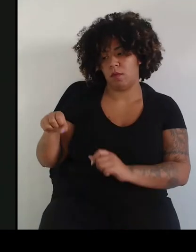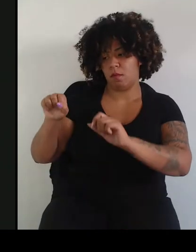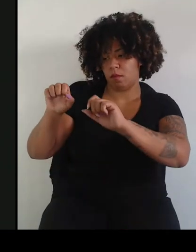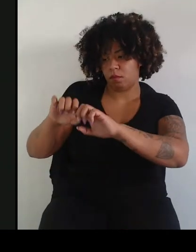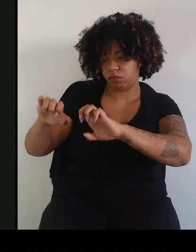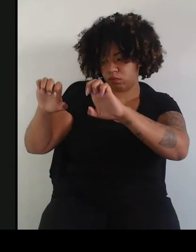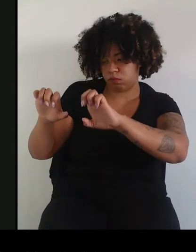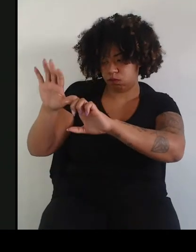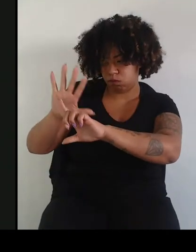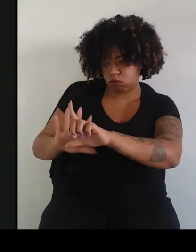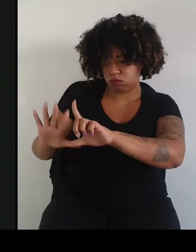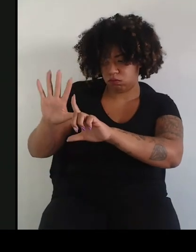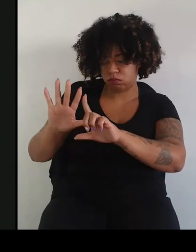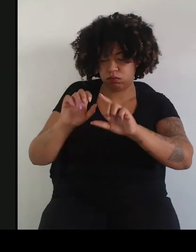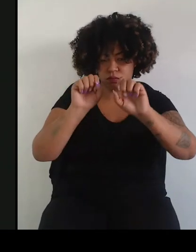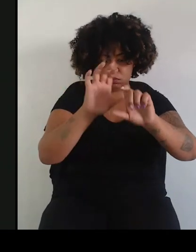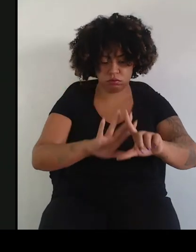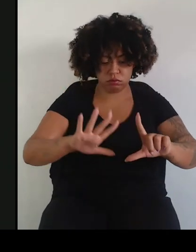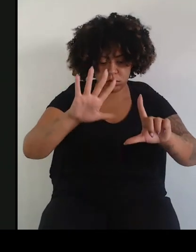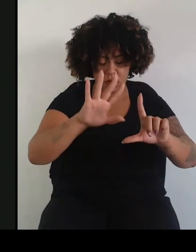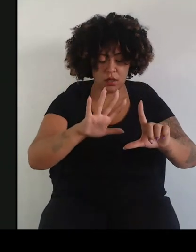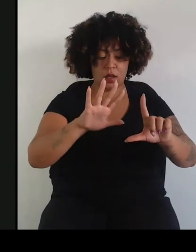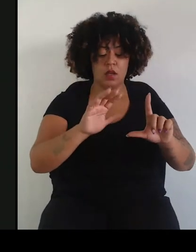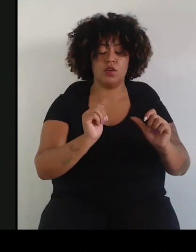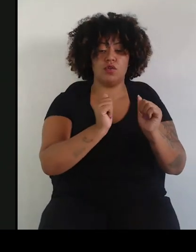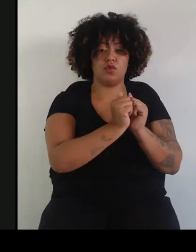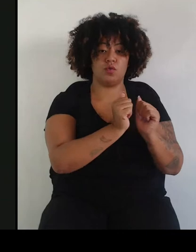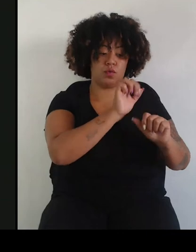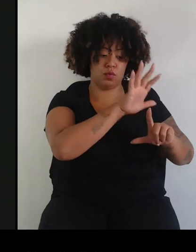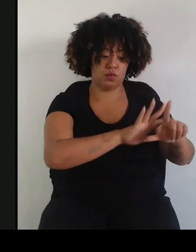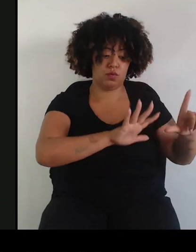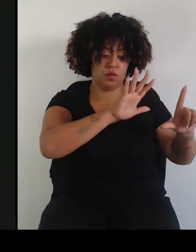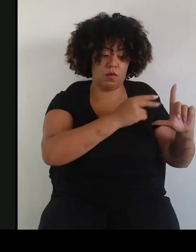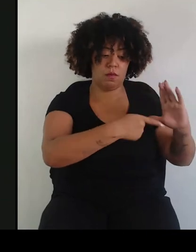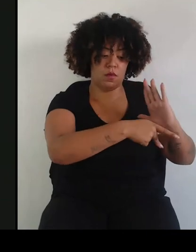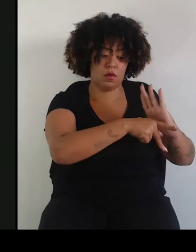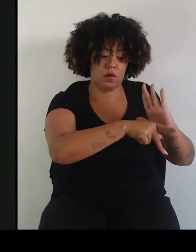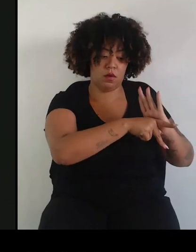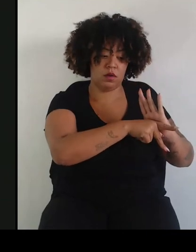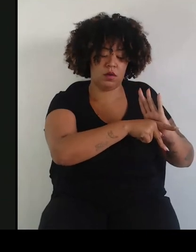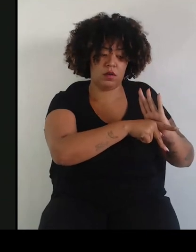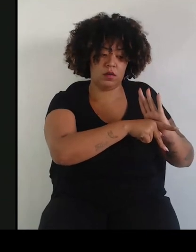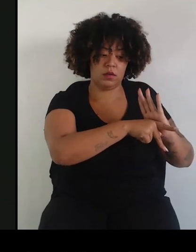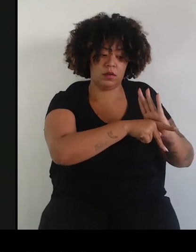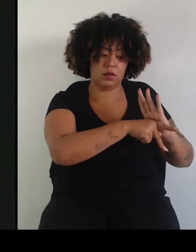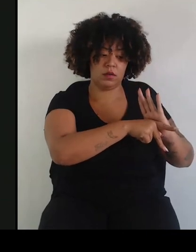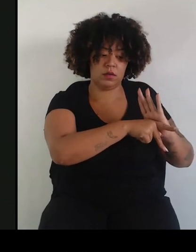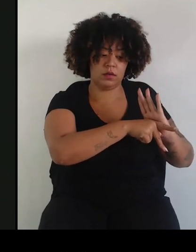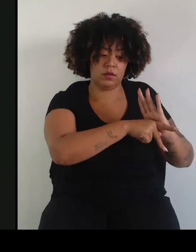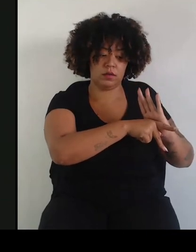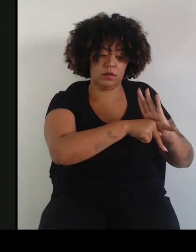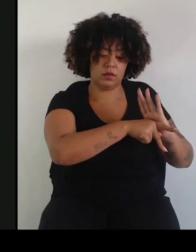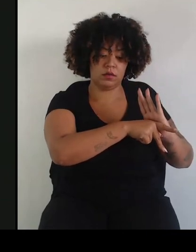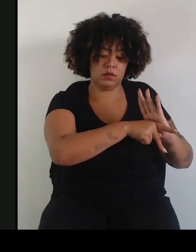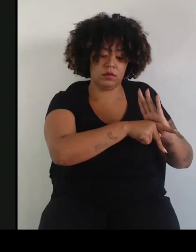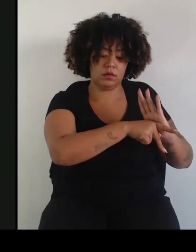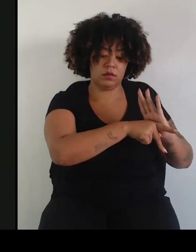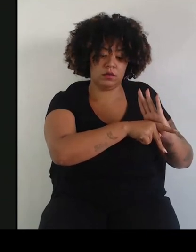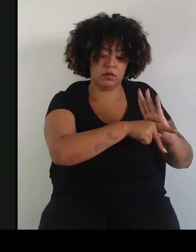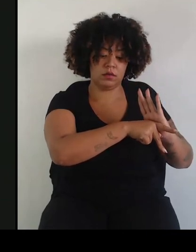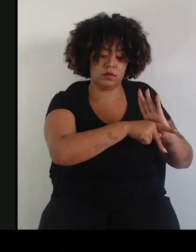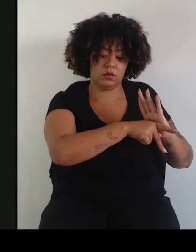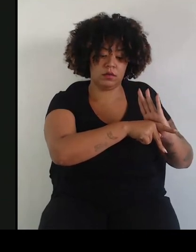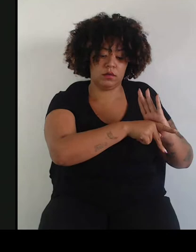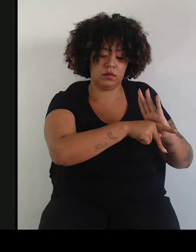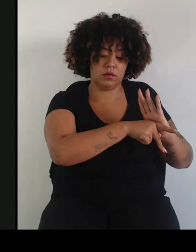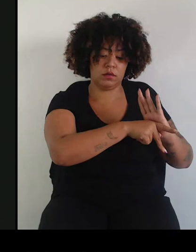junto com a pintura Tiradentes de Pedro Américo que é o esquartejamento do herói da